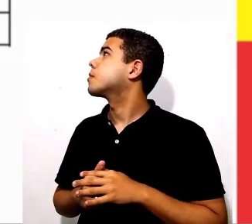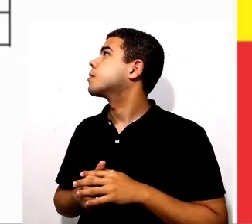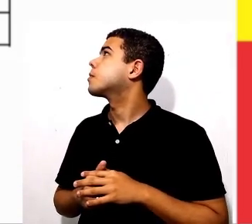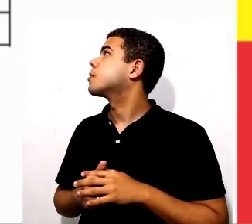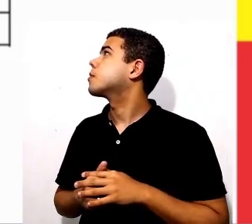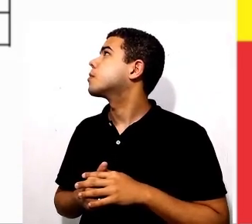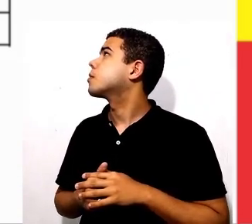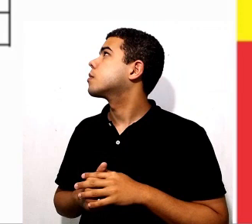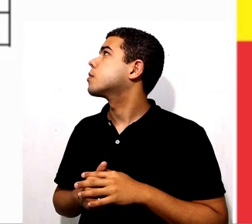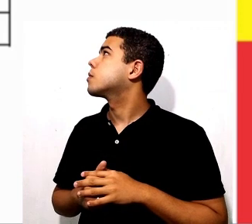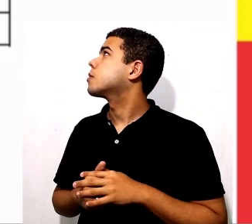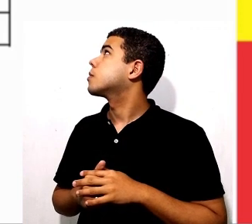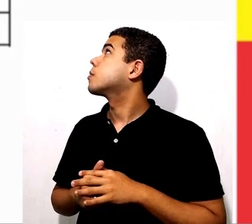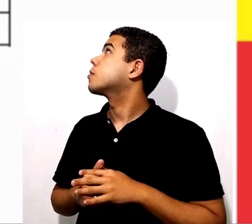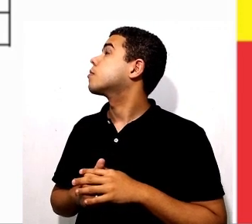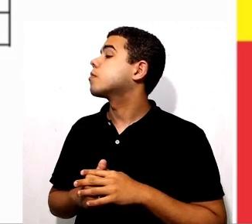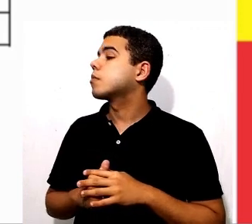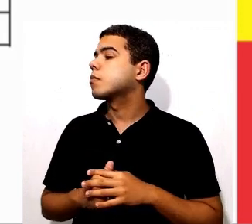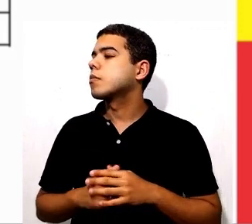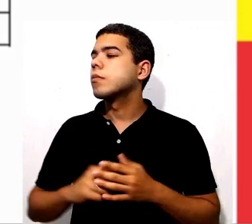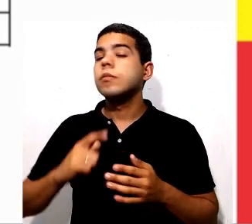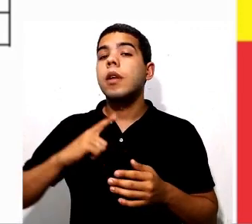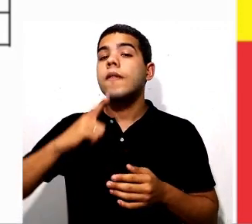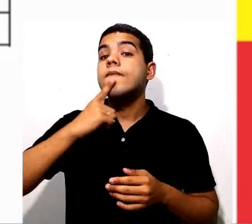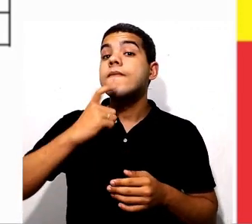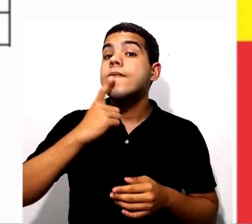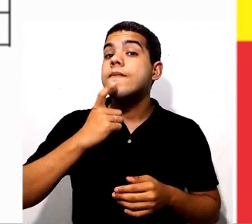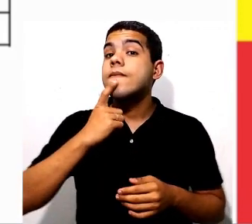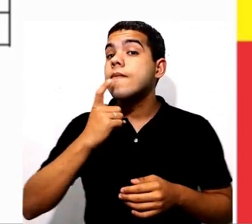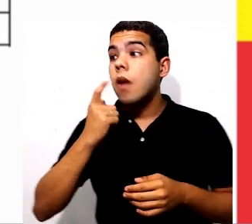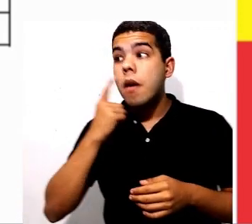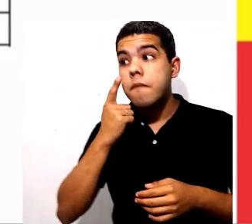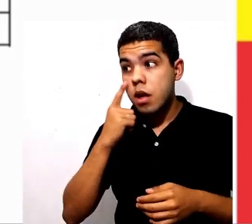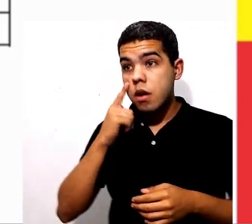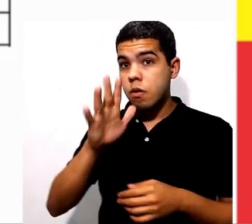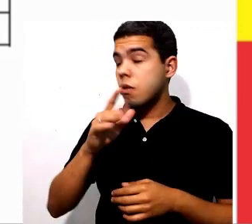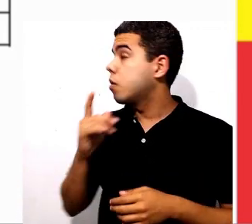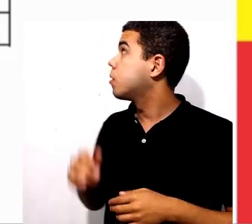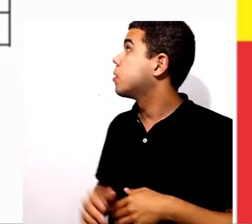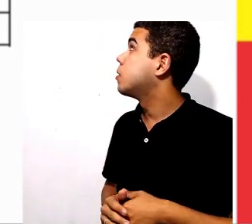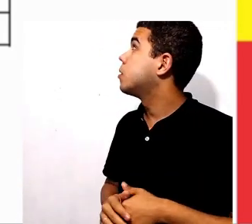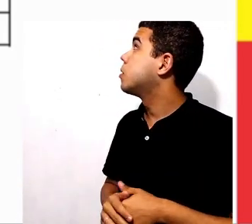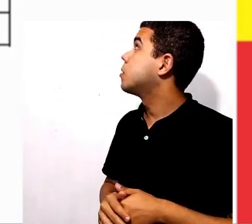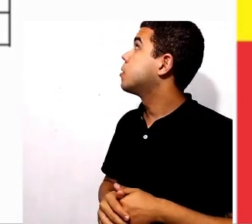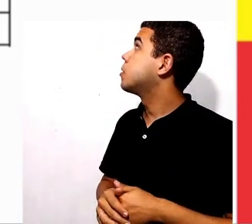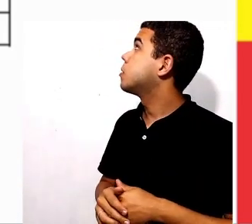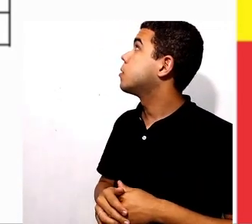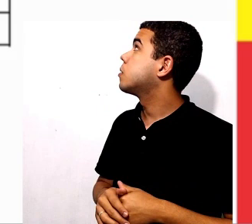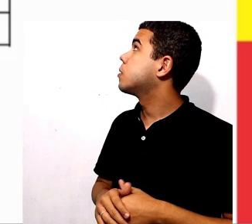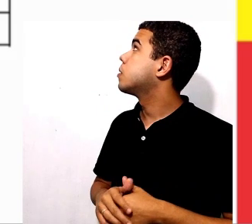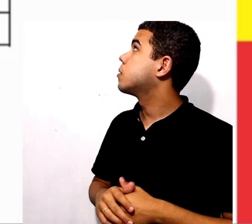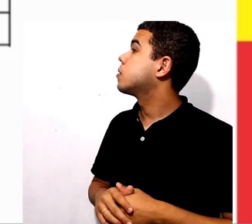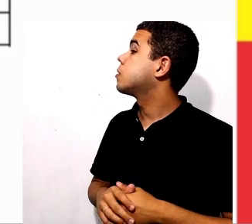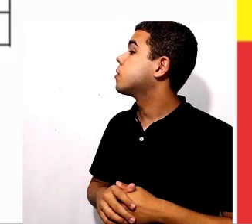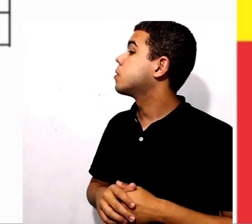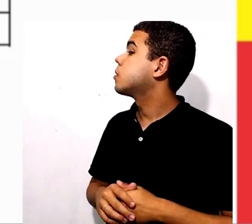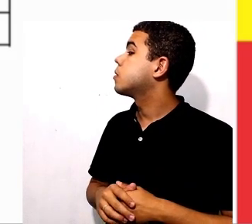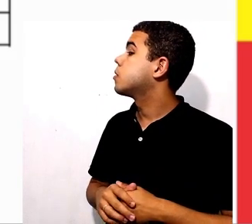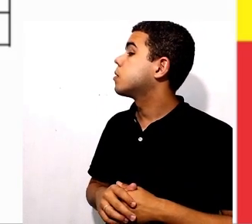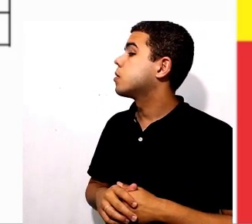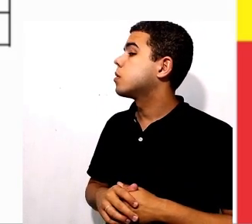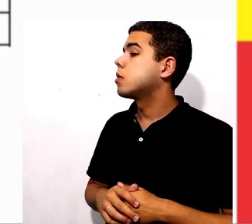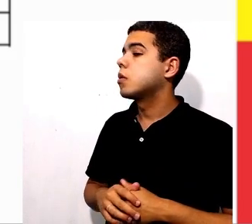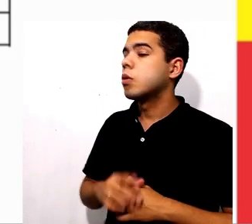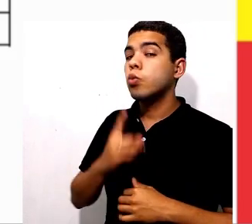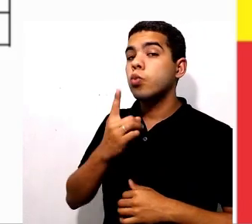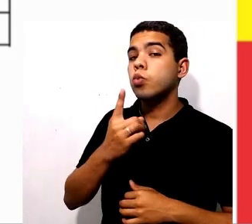2, 3, 4, 5, 6. Continuar, vamos parar, né? Então veja agora a reta horizontal. Do